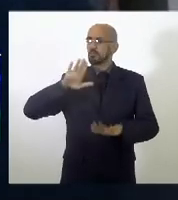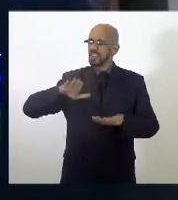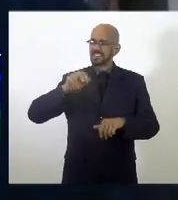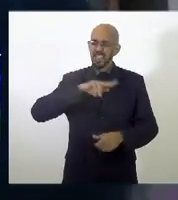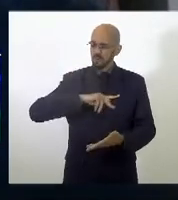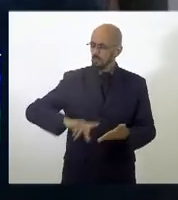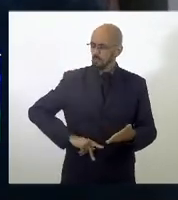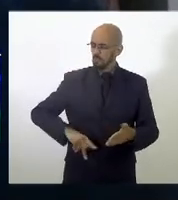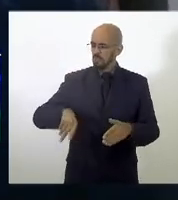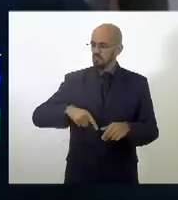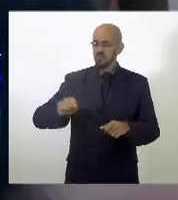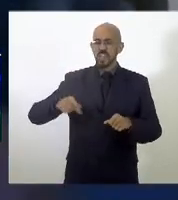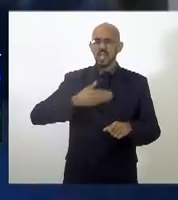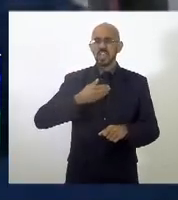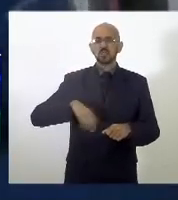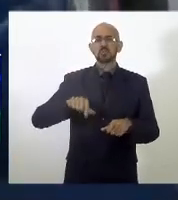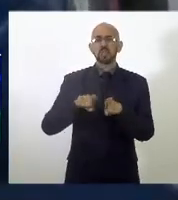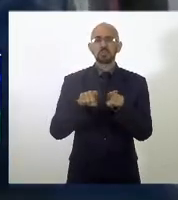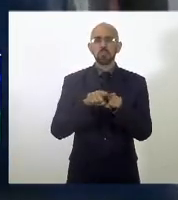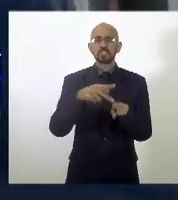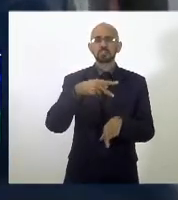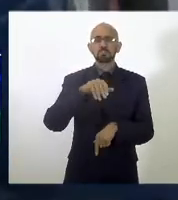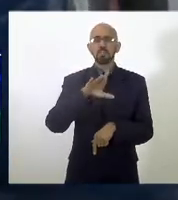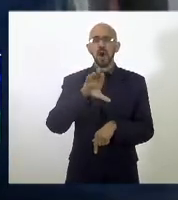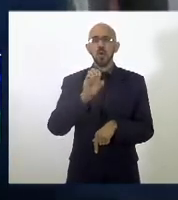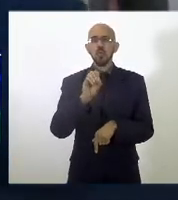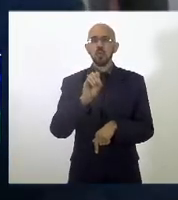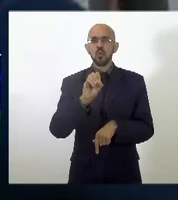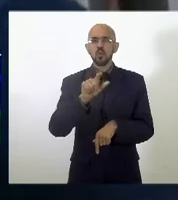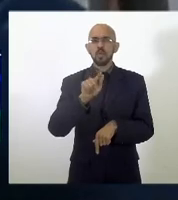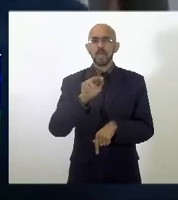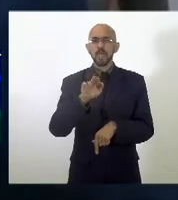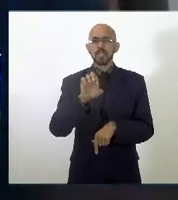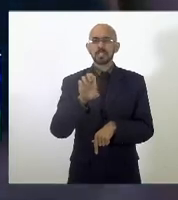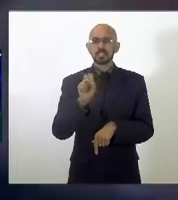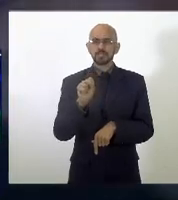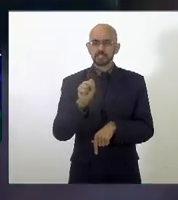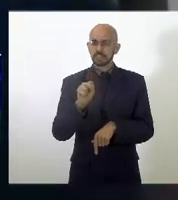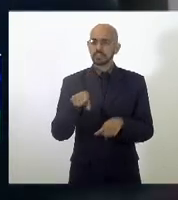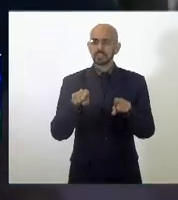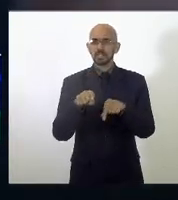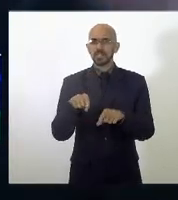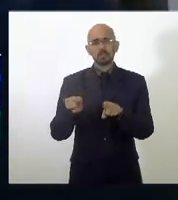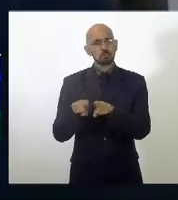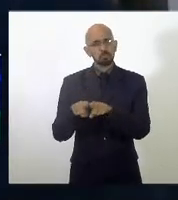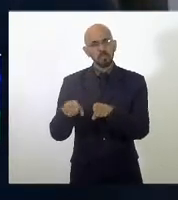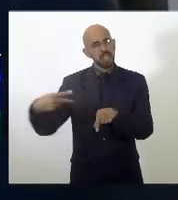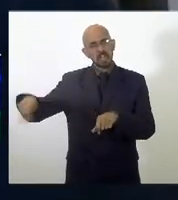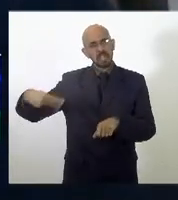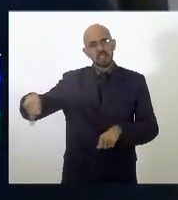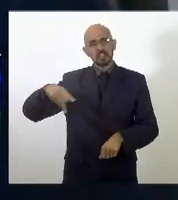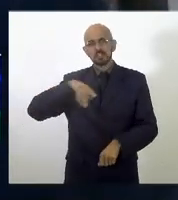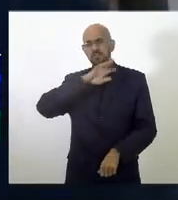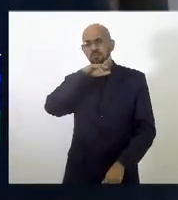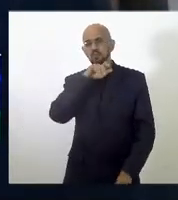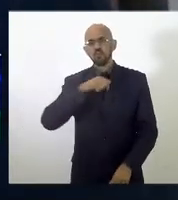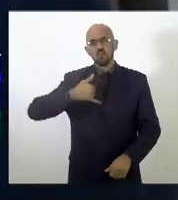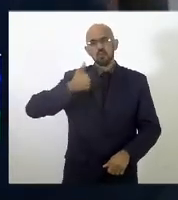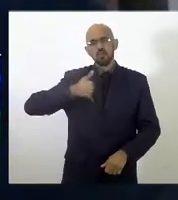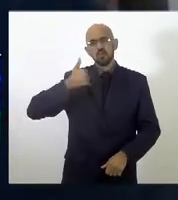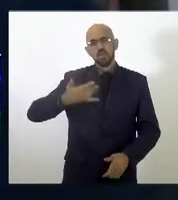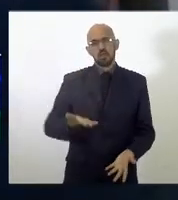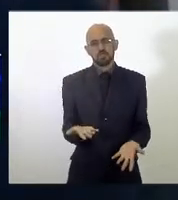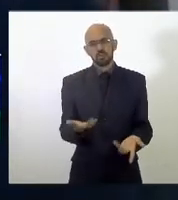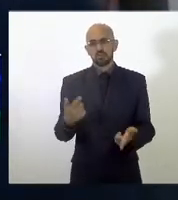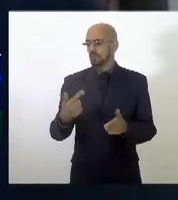Paulo Guedes. E quem sabe projetos como esse, leis como essa, ajudem realmente a combater o